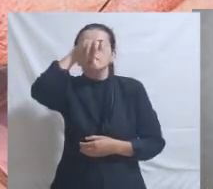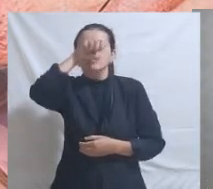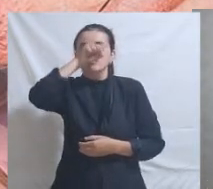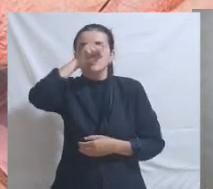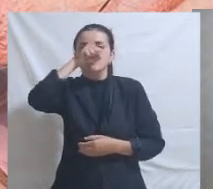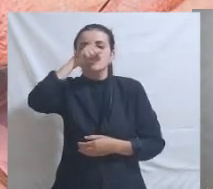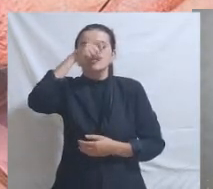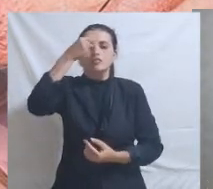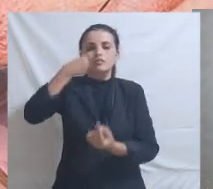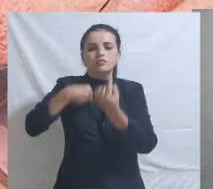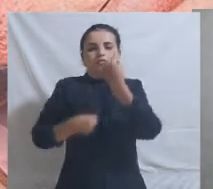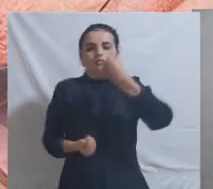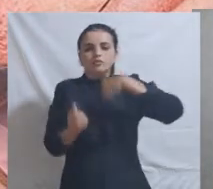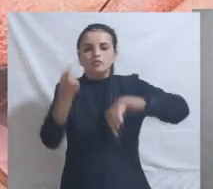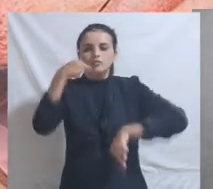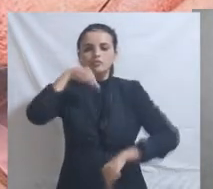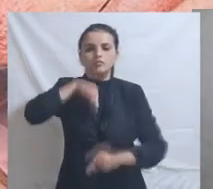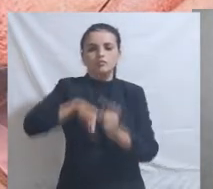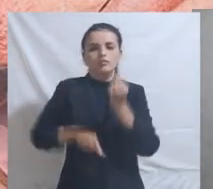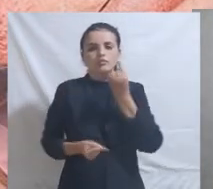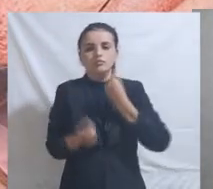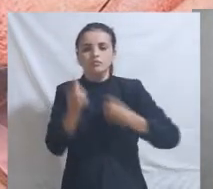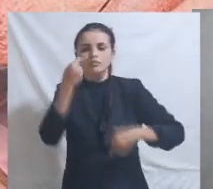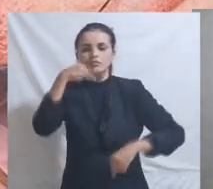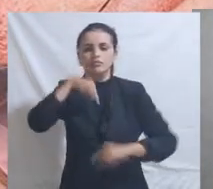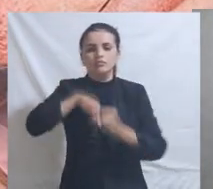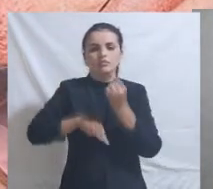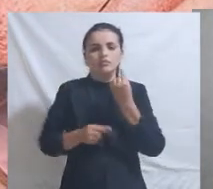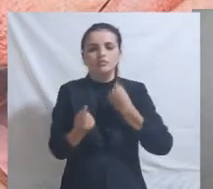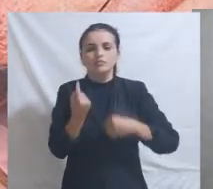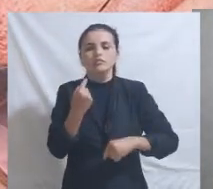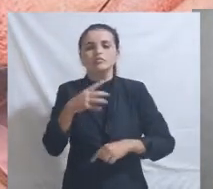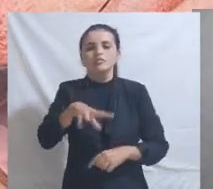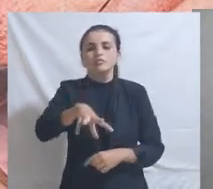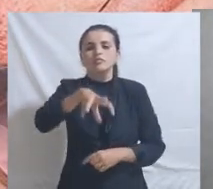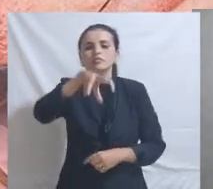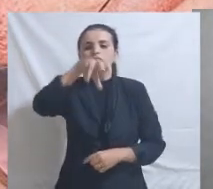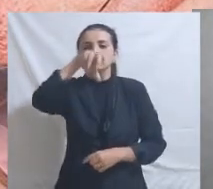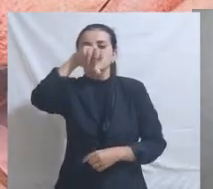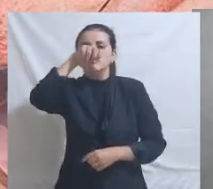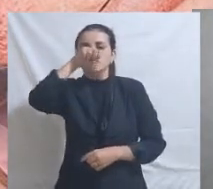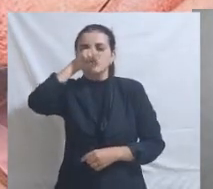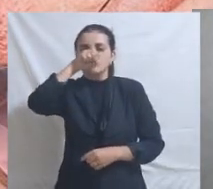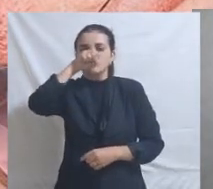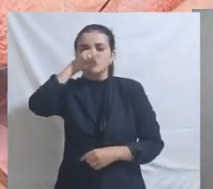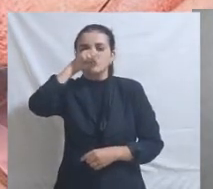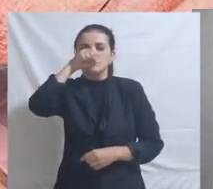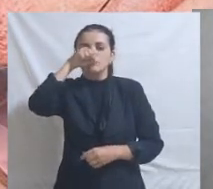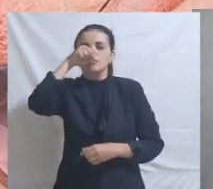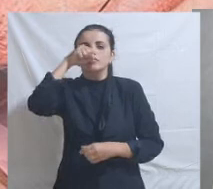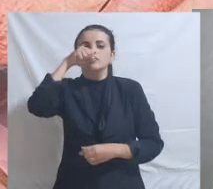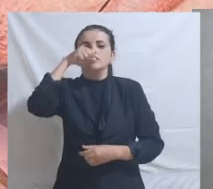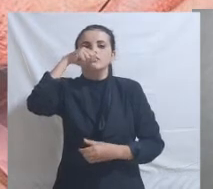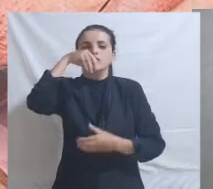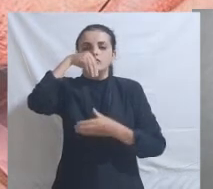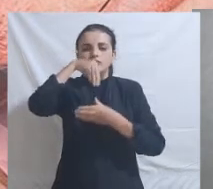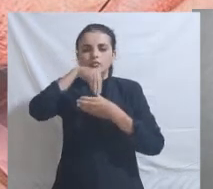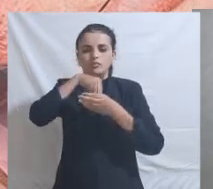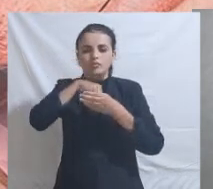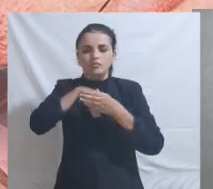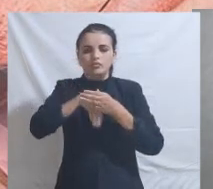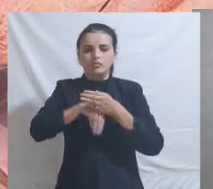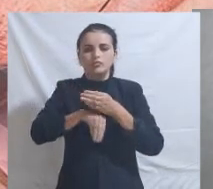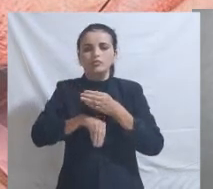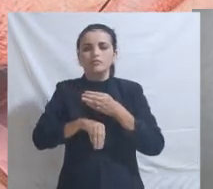de respiração, no nosso sistema respiratório, a finalidade é que a gente consiga obter o gás e oxigênio através da